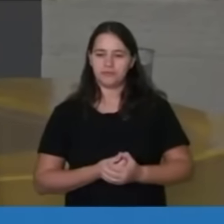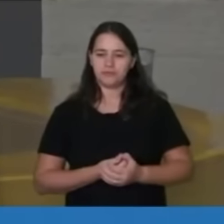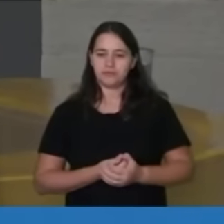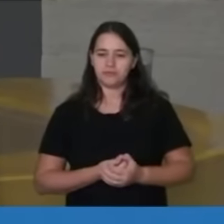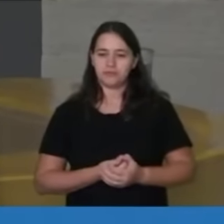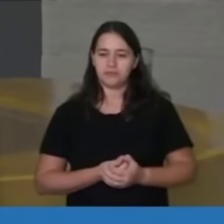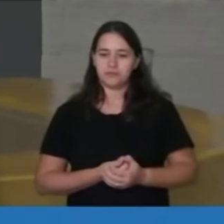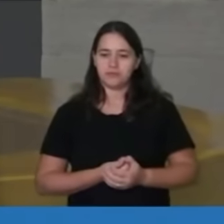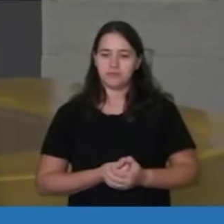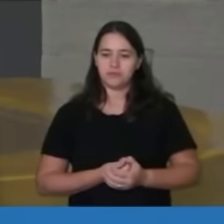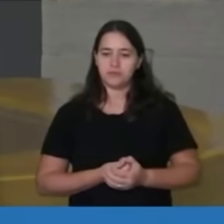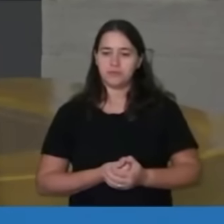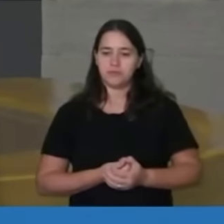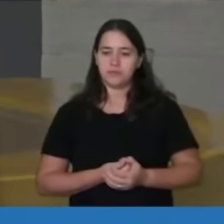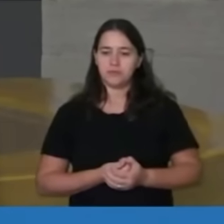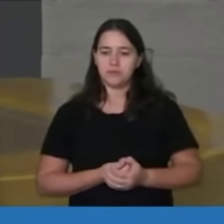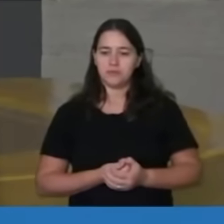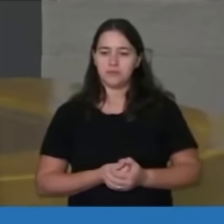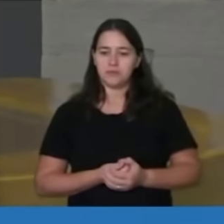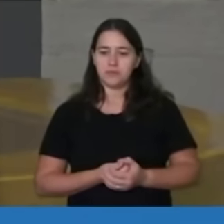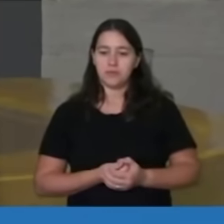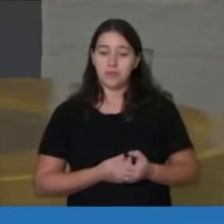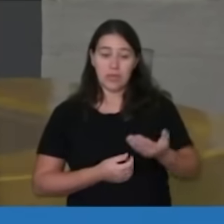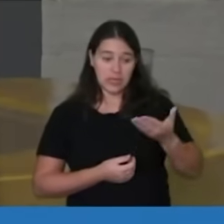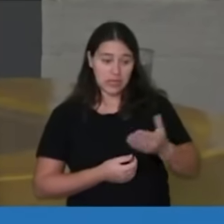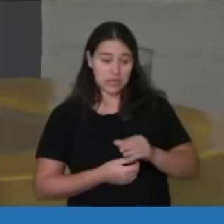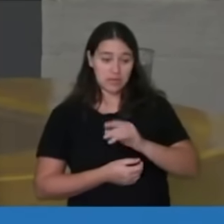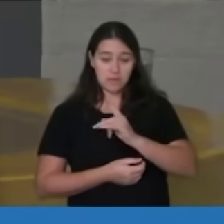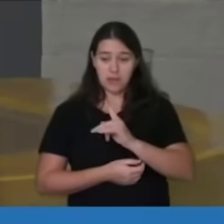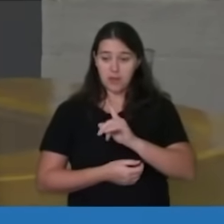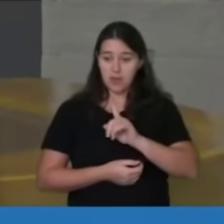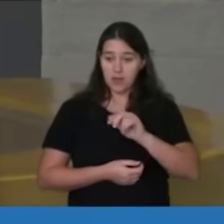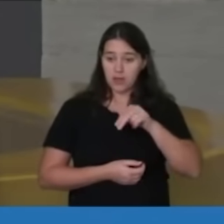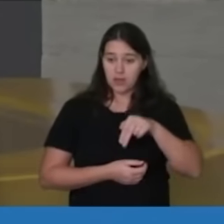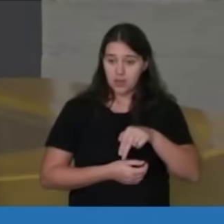aqui. Esses PLNs tratam de